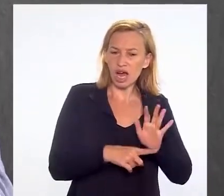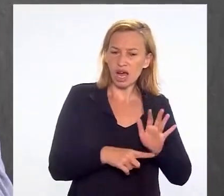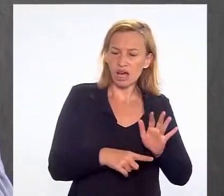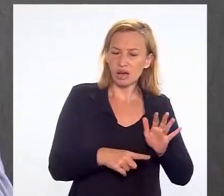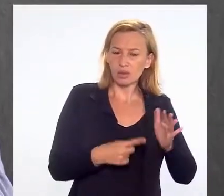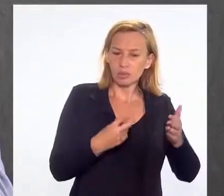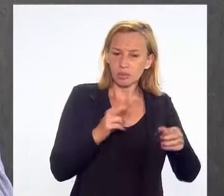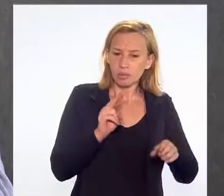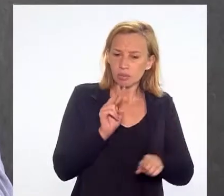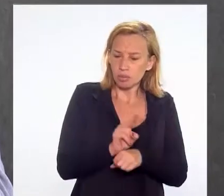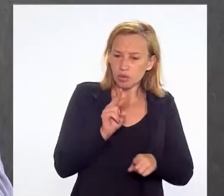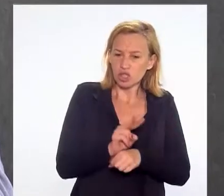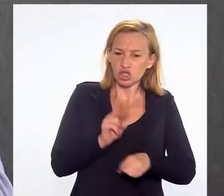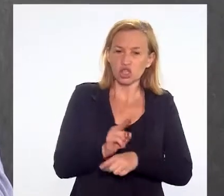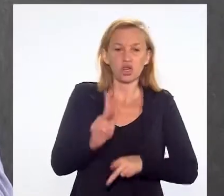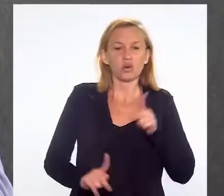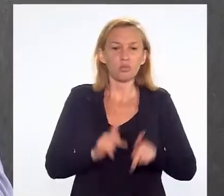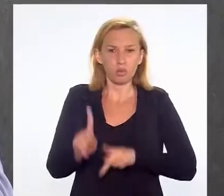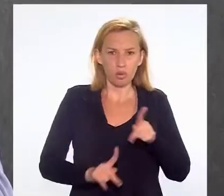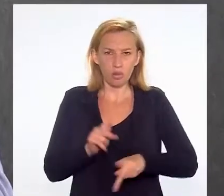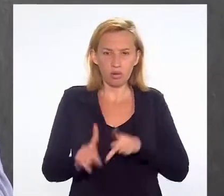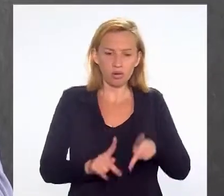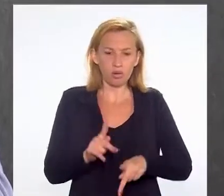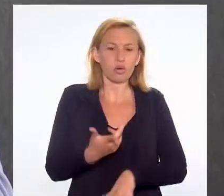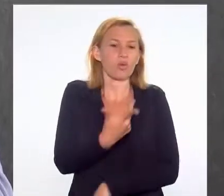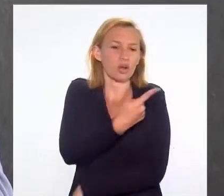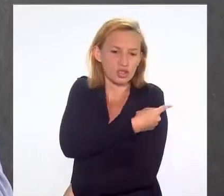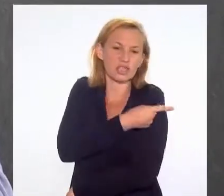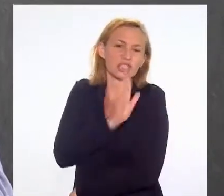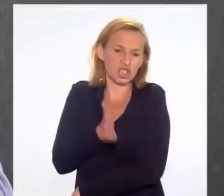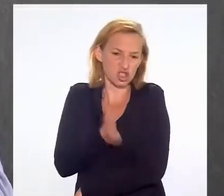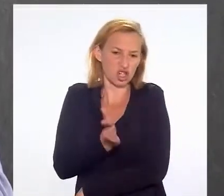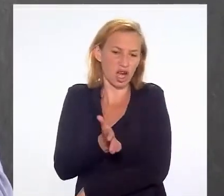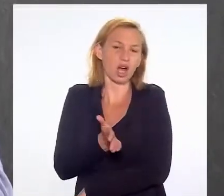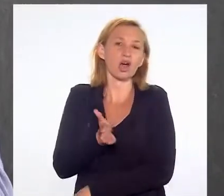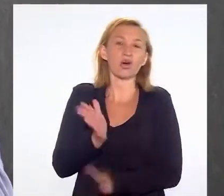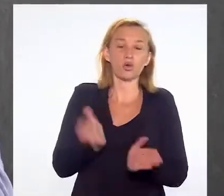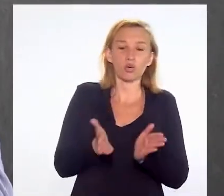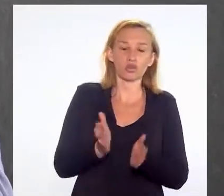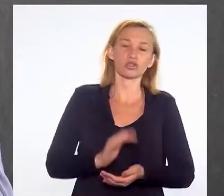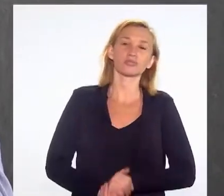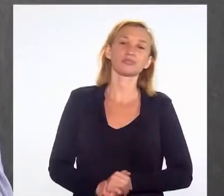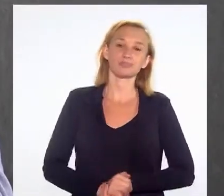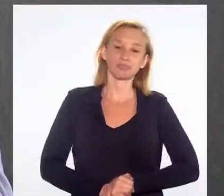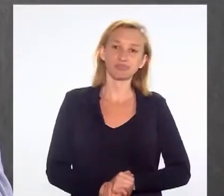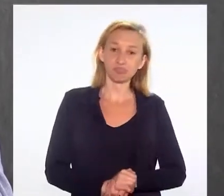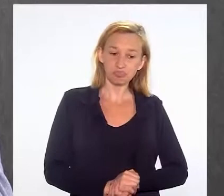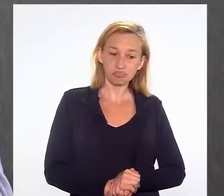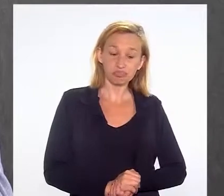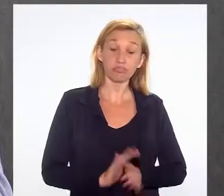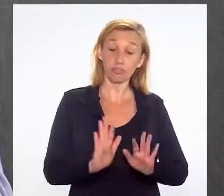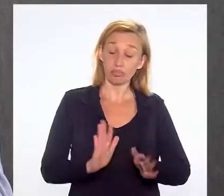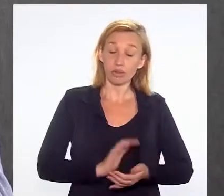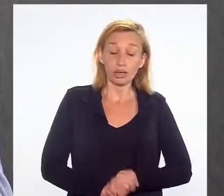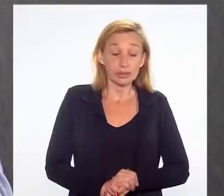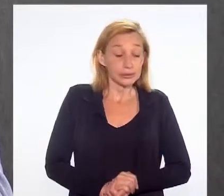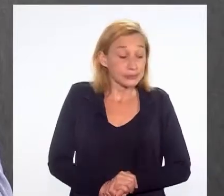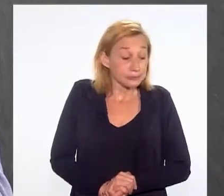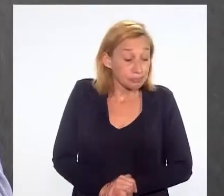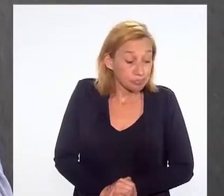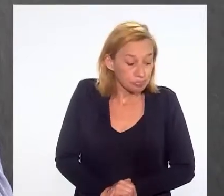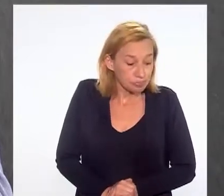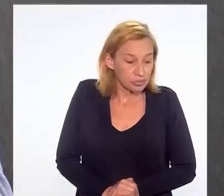podem afetar a imunização da população? Qual é a relação que essas mutações têm com as vacinas que a gente já tem